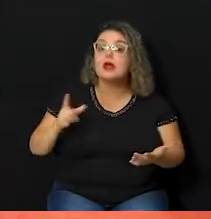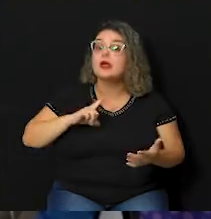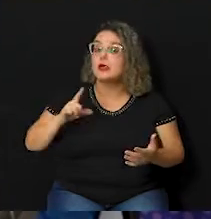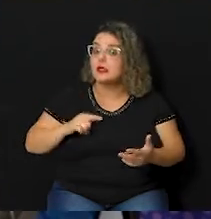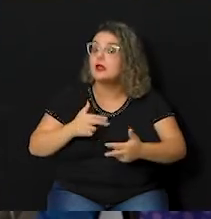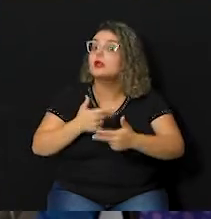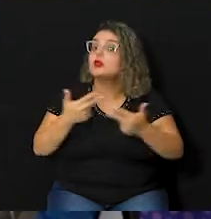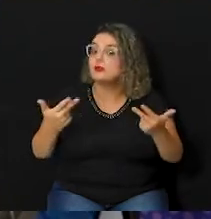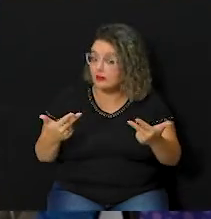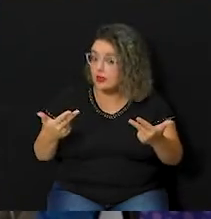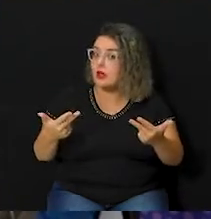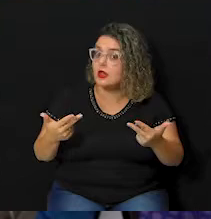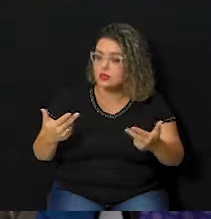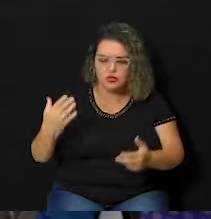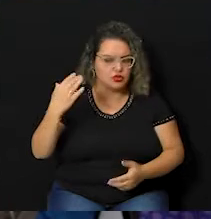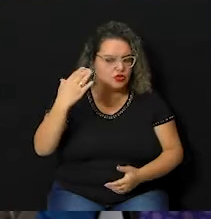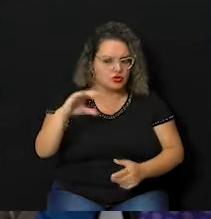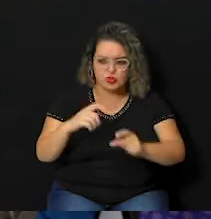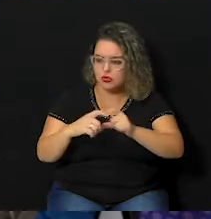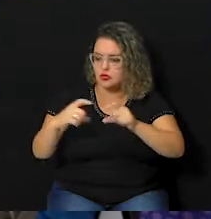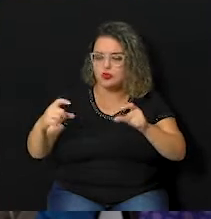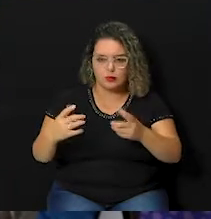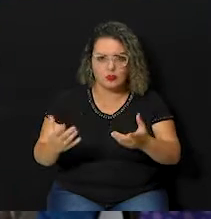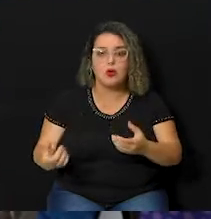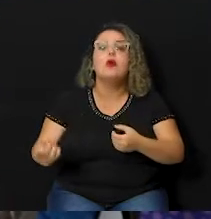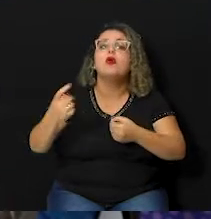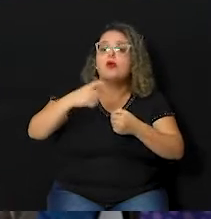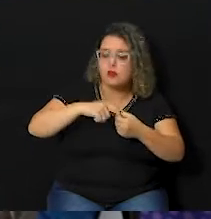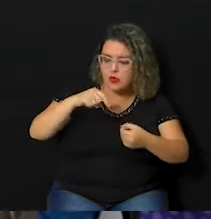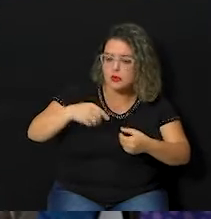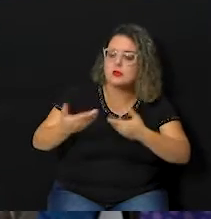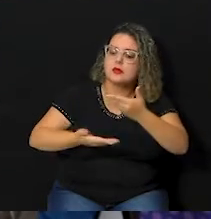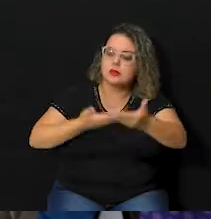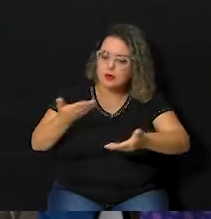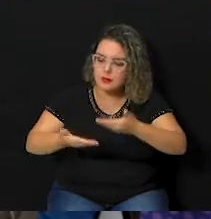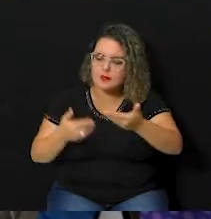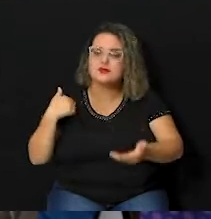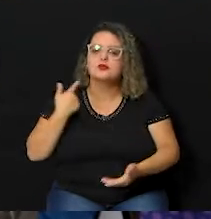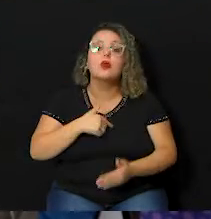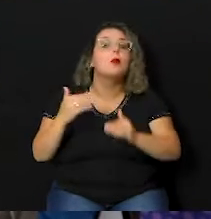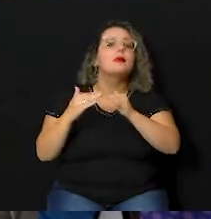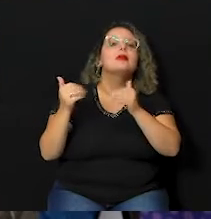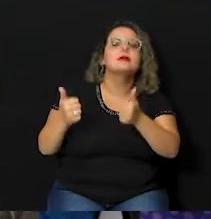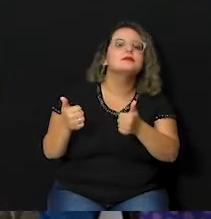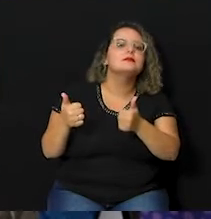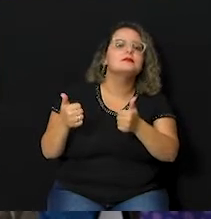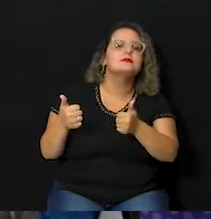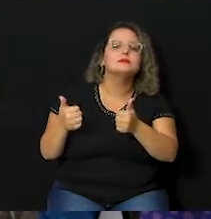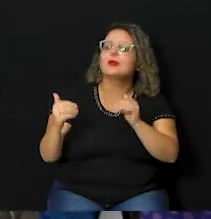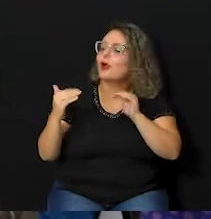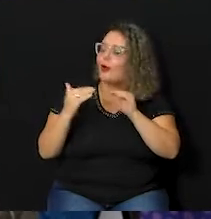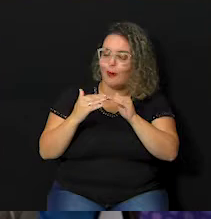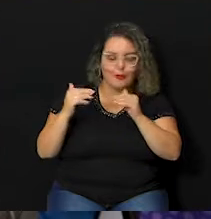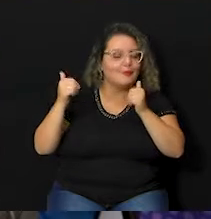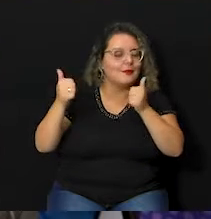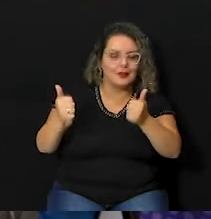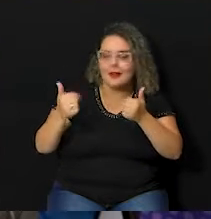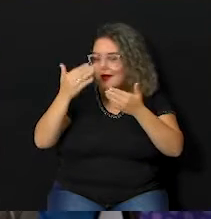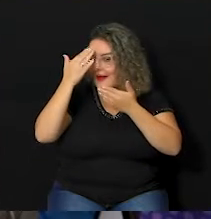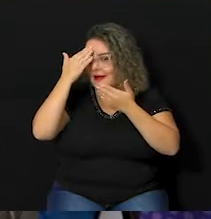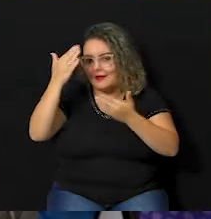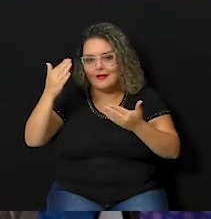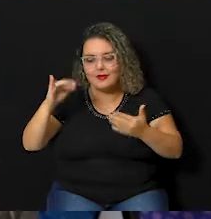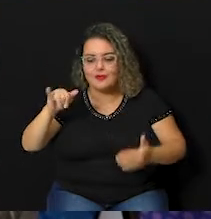novidade, lançou quadrinho novo, volta aqui para compartilhar com a gente, combinado? Combinado. Eu que agradeço